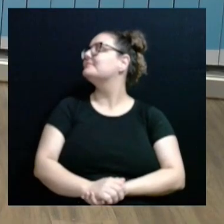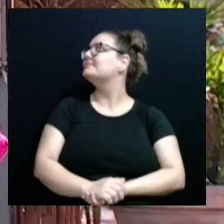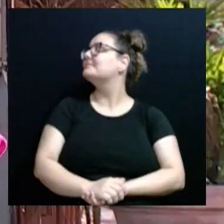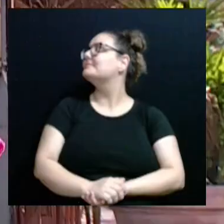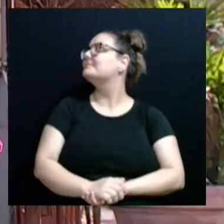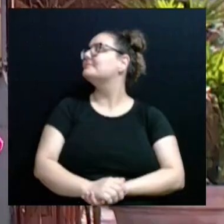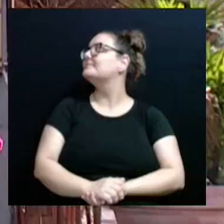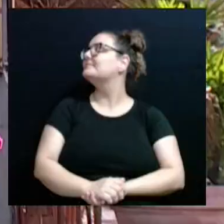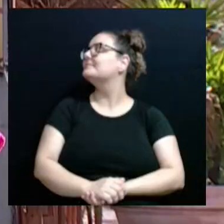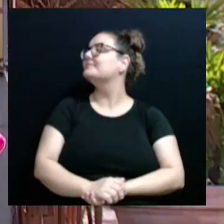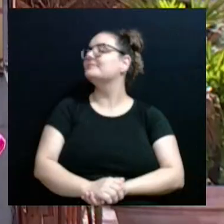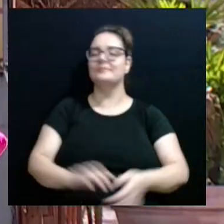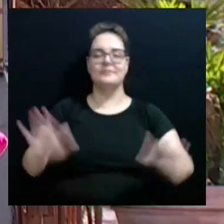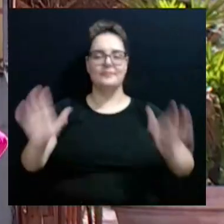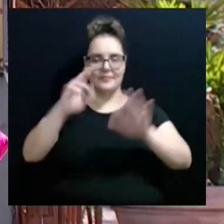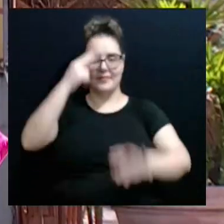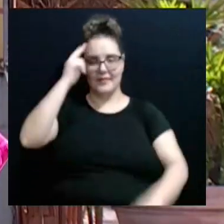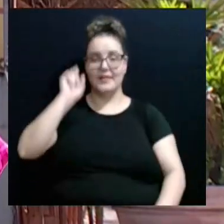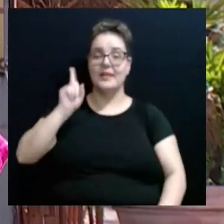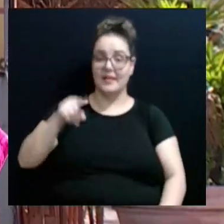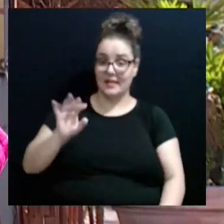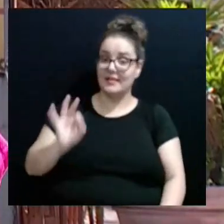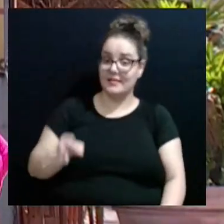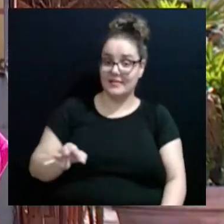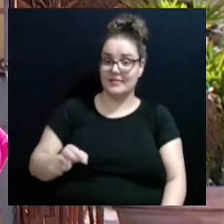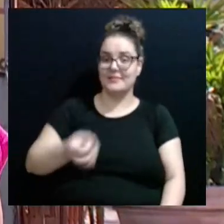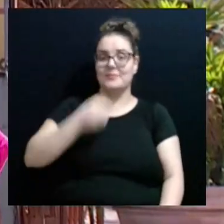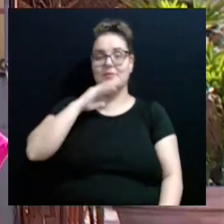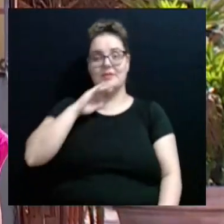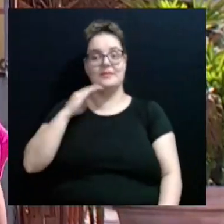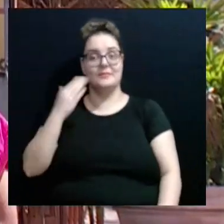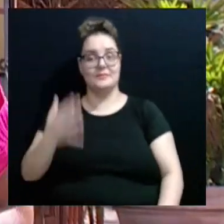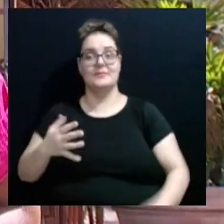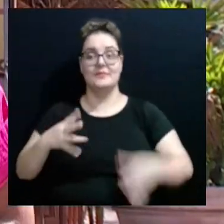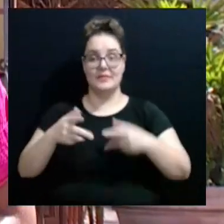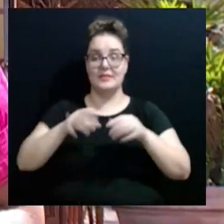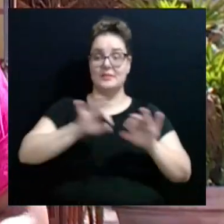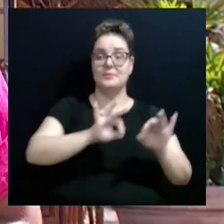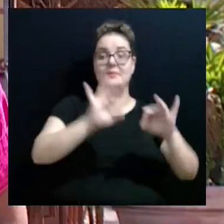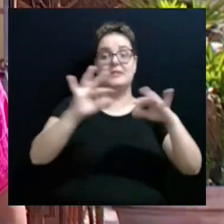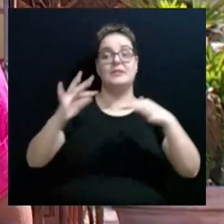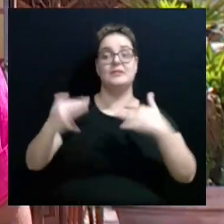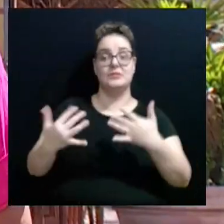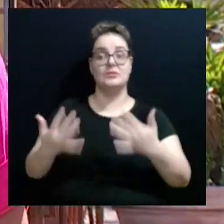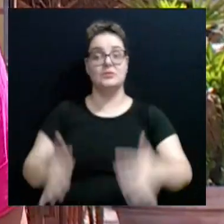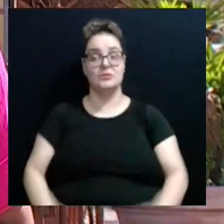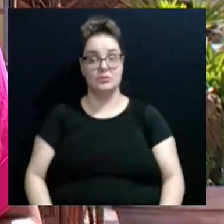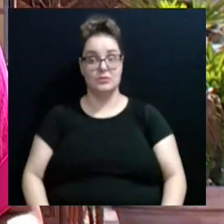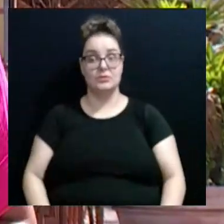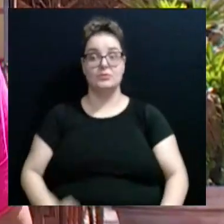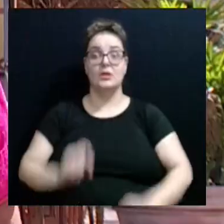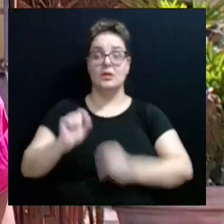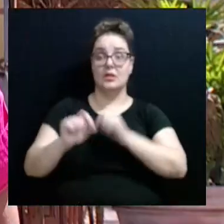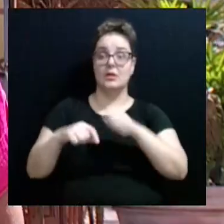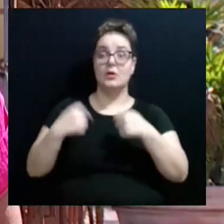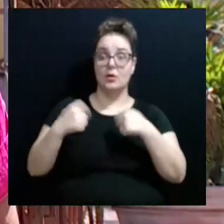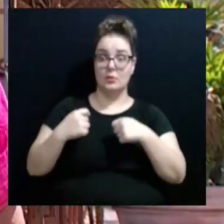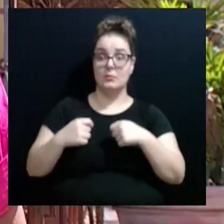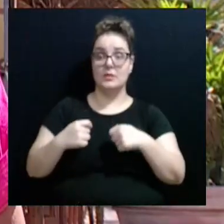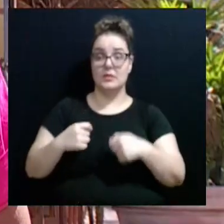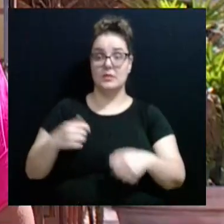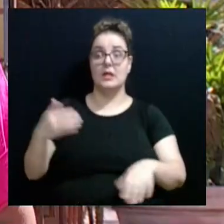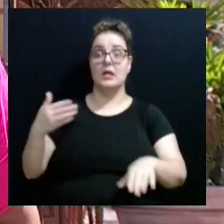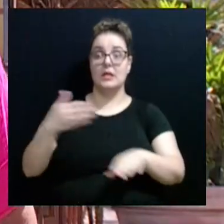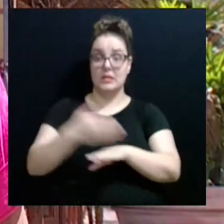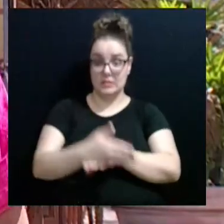Olá, Gabriel, isso mesmo. Boa tarde para você, para todo mundo que nos acompanha. Quem precisa acessar aqui essa extensão